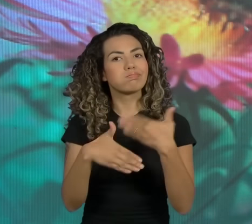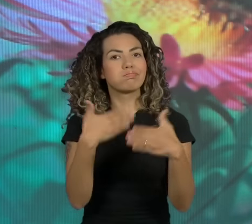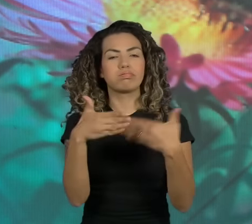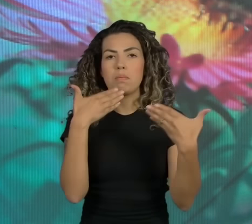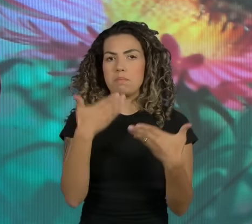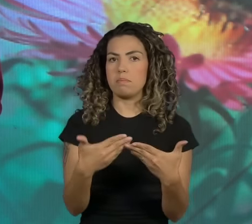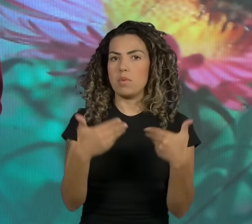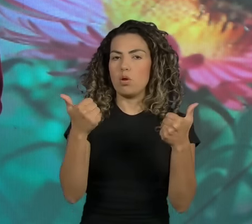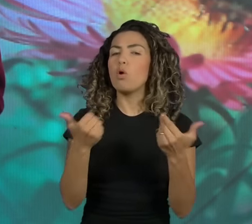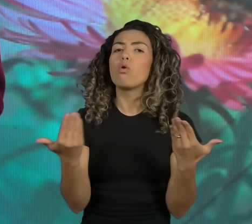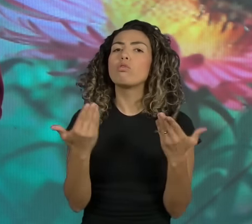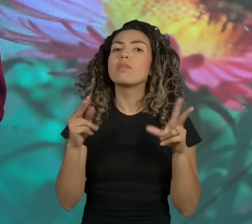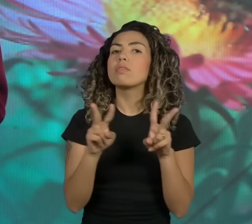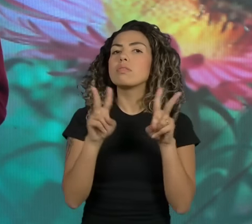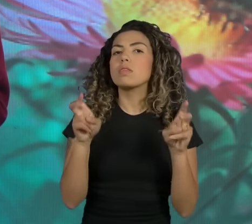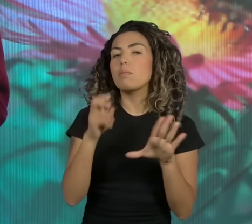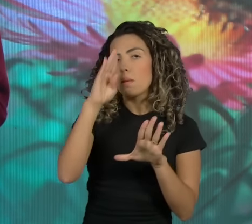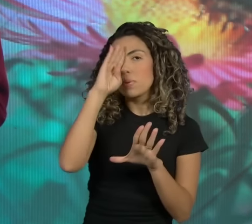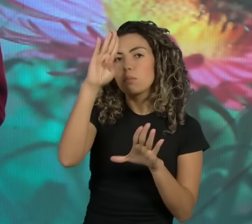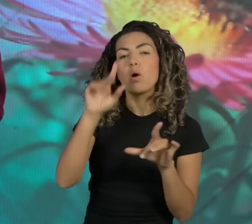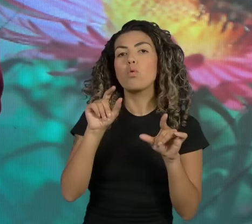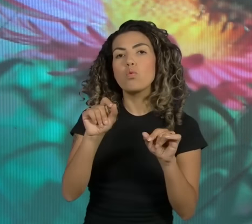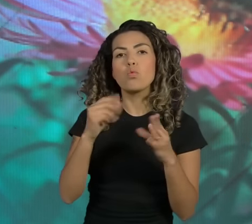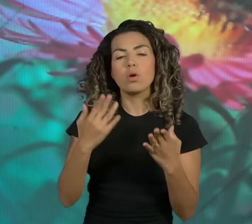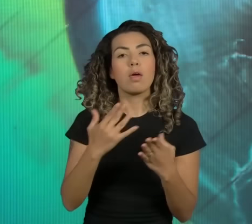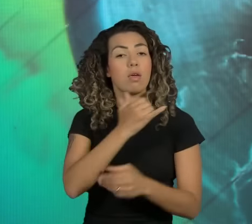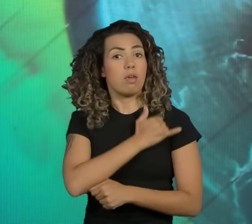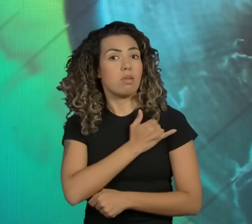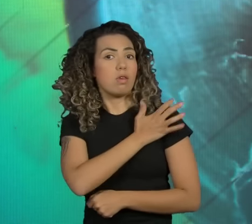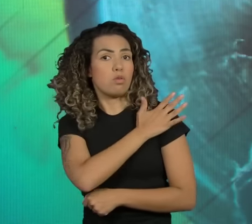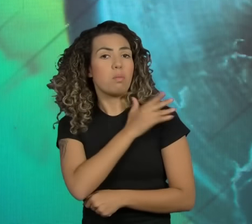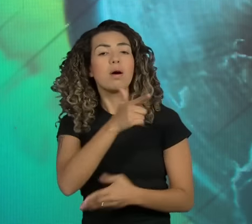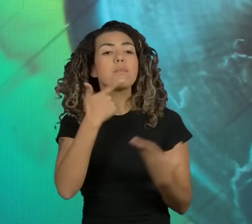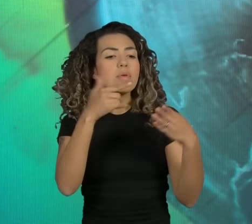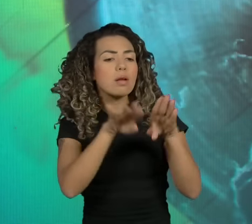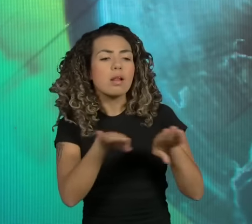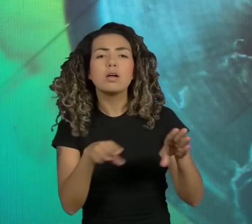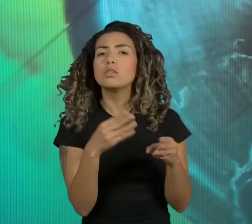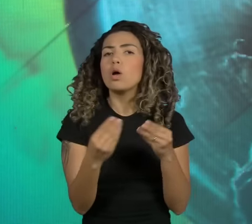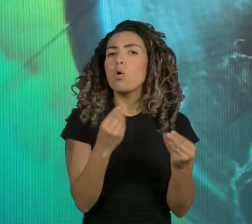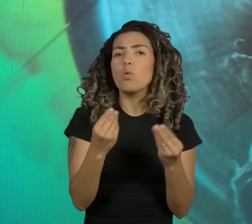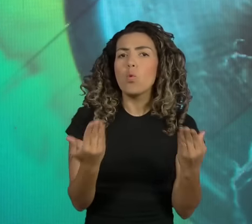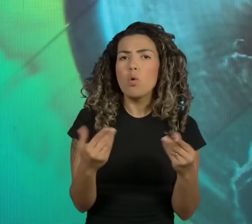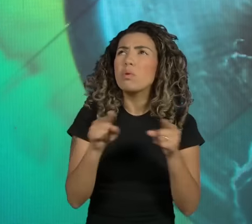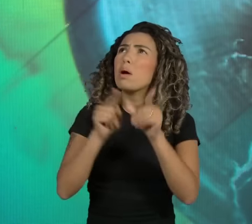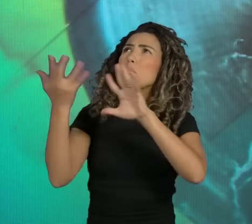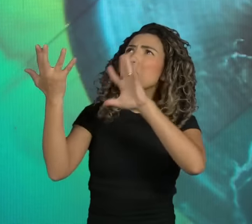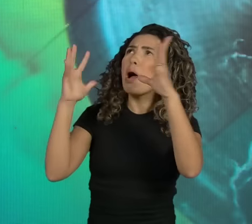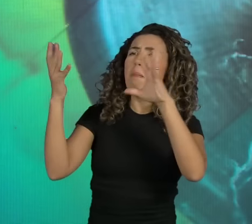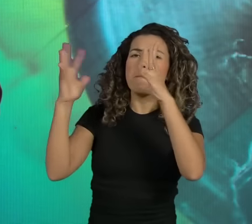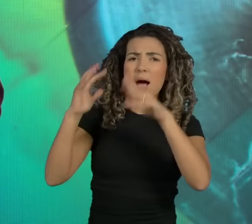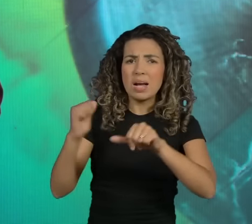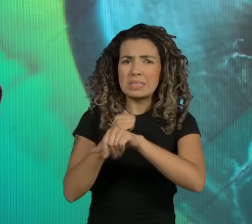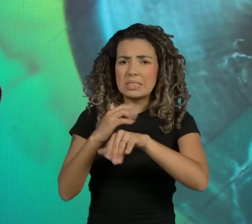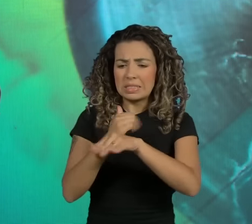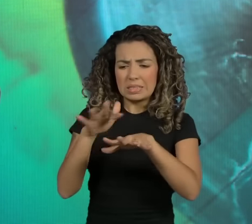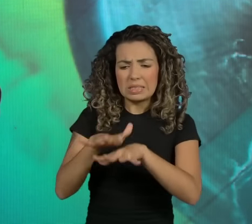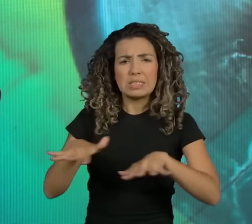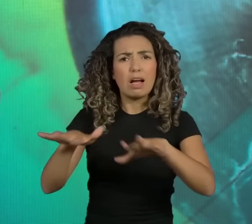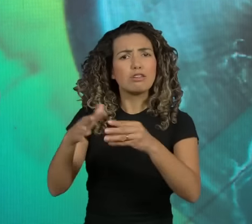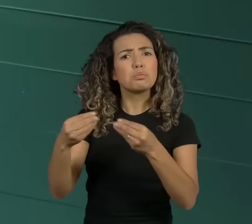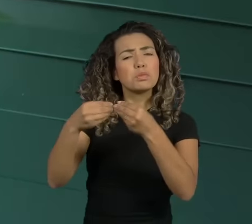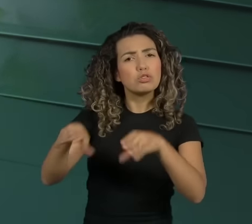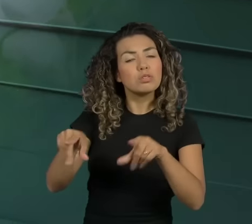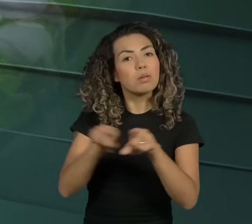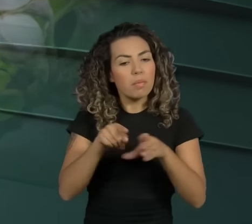temas principais: a infância Yanomami, o impacto da crise climática nas áreas urbanas e os corredores